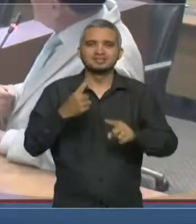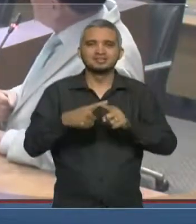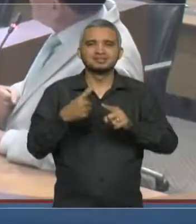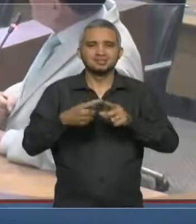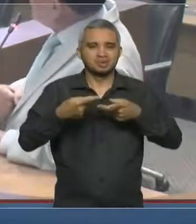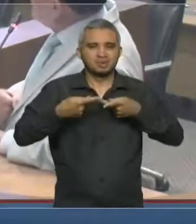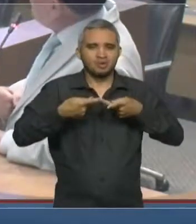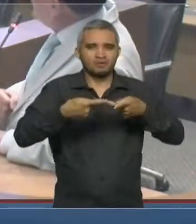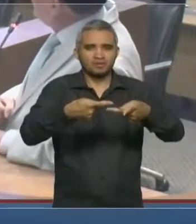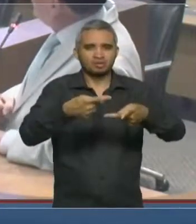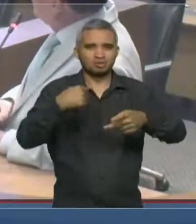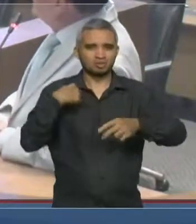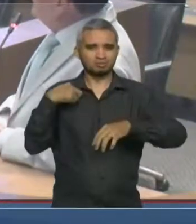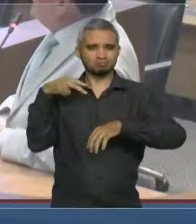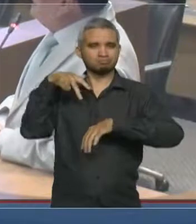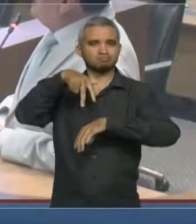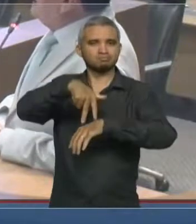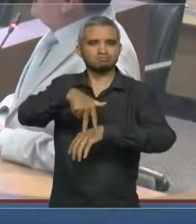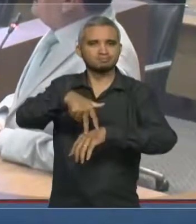mesmo com esse sentimento